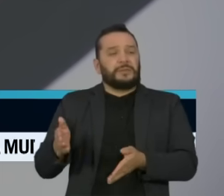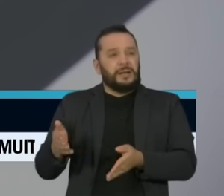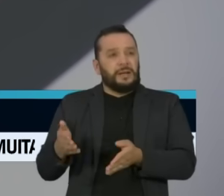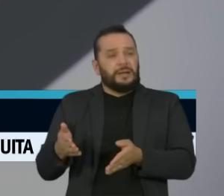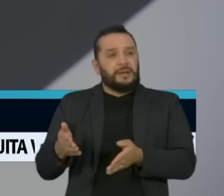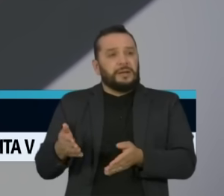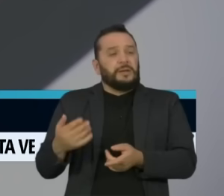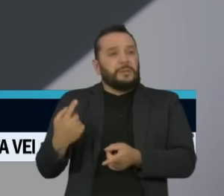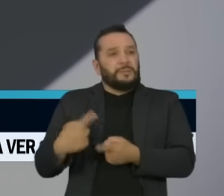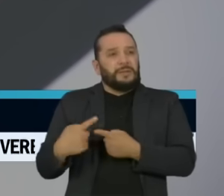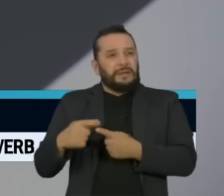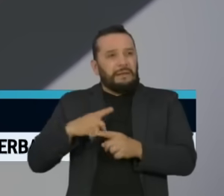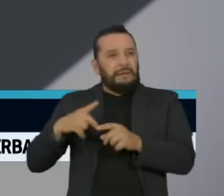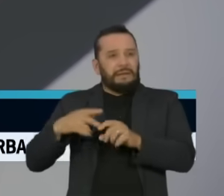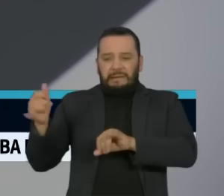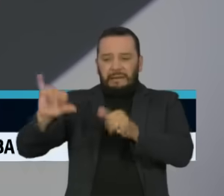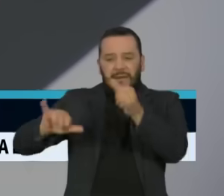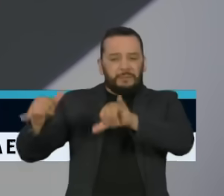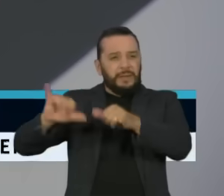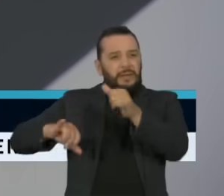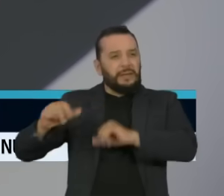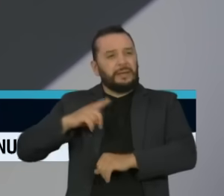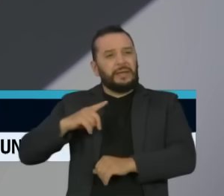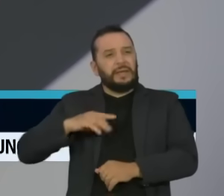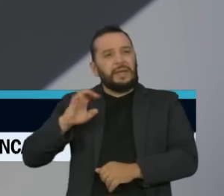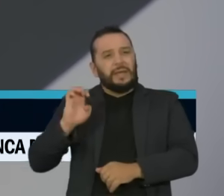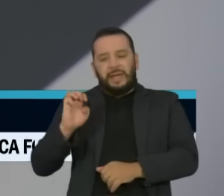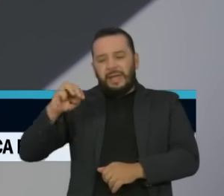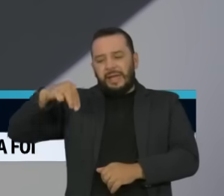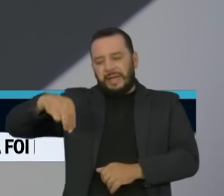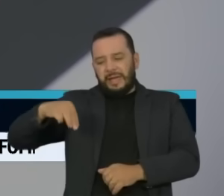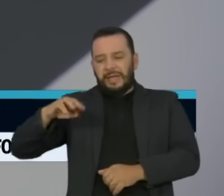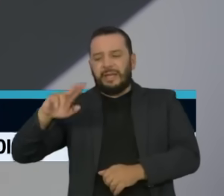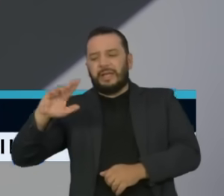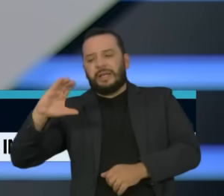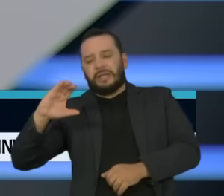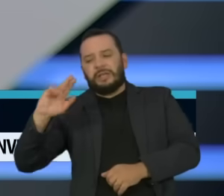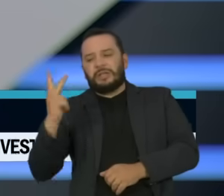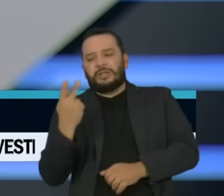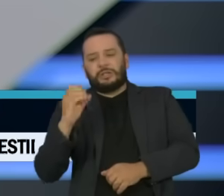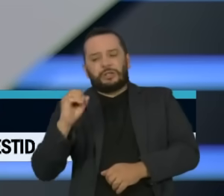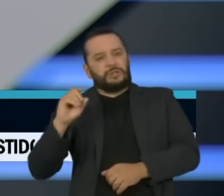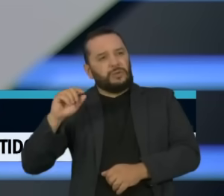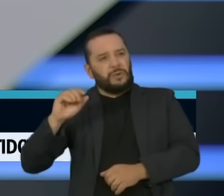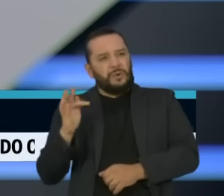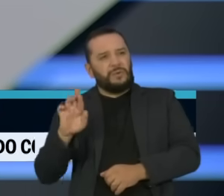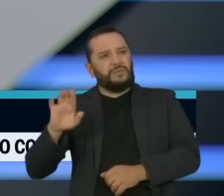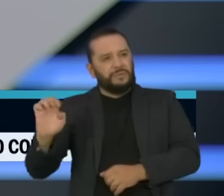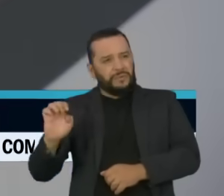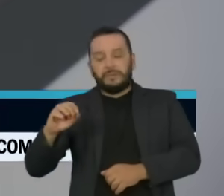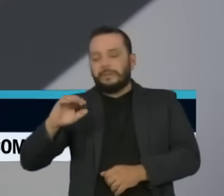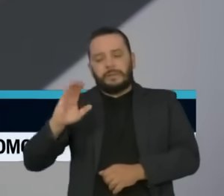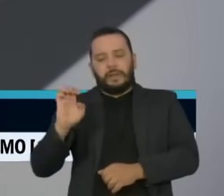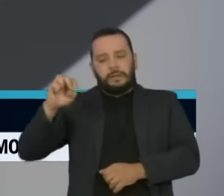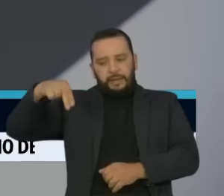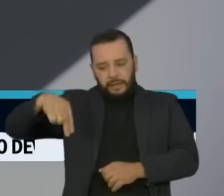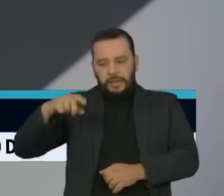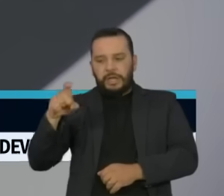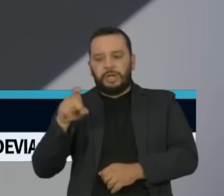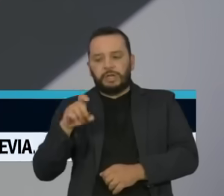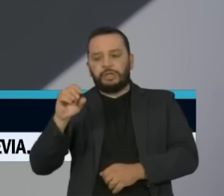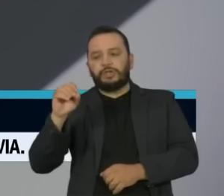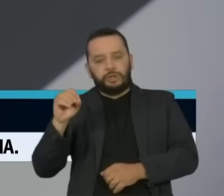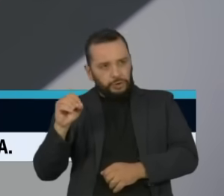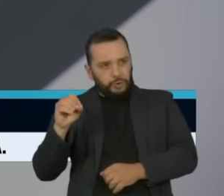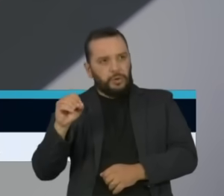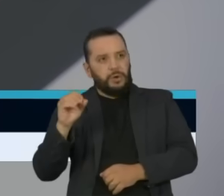do diesel, do enxofre do diesel. Então, é uma boa notícia, sim. É a terceira boa notícia